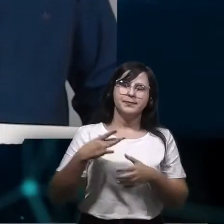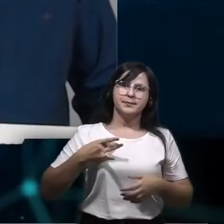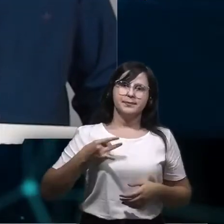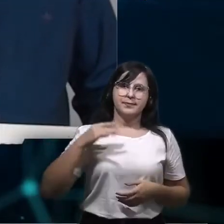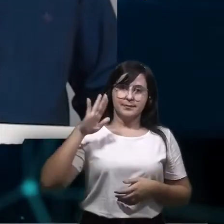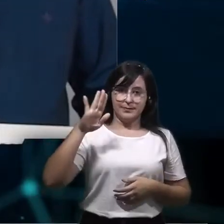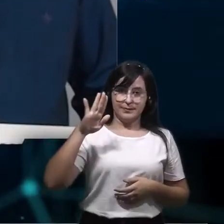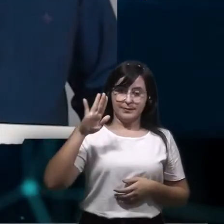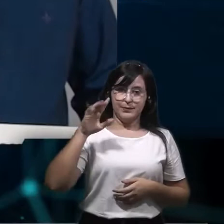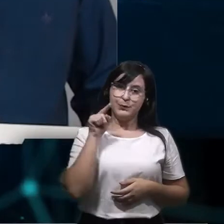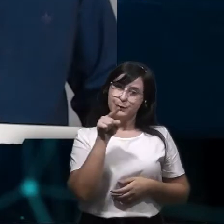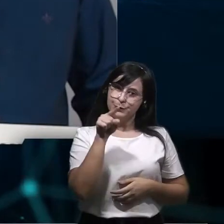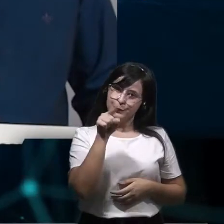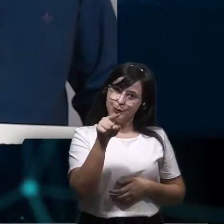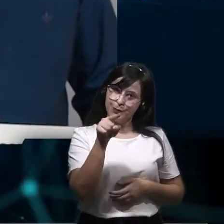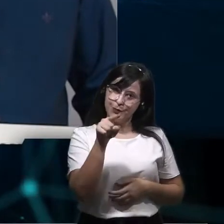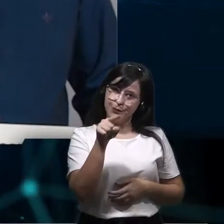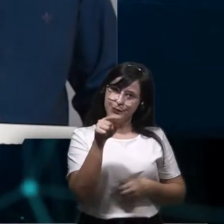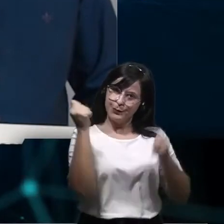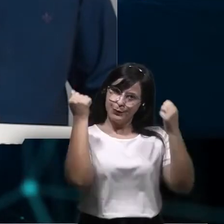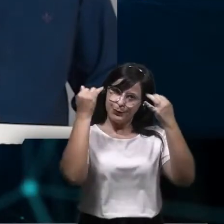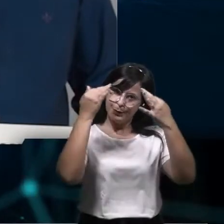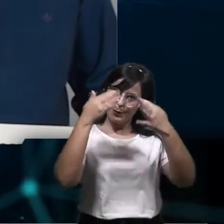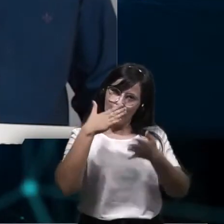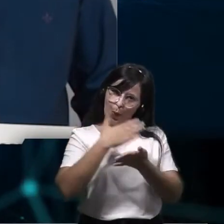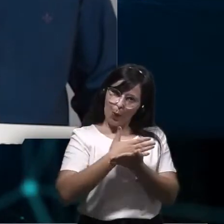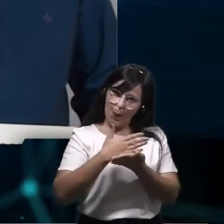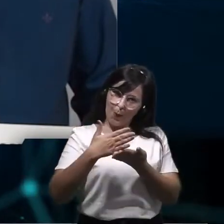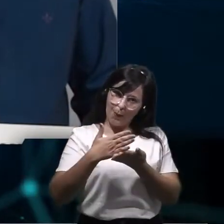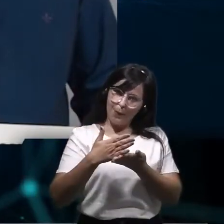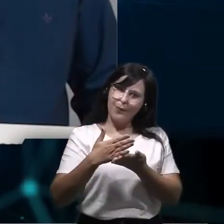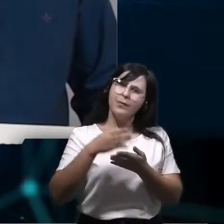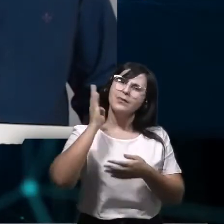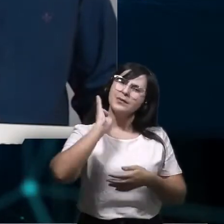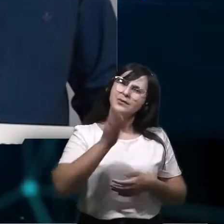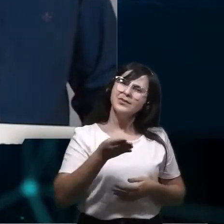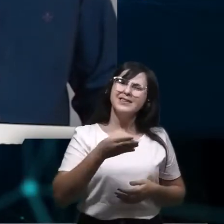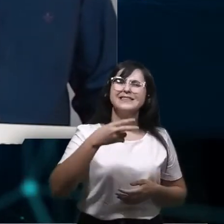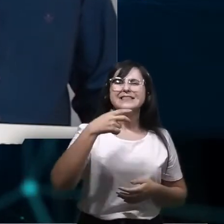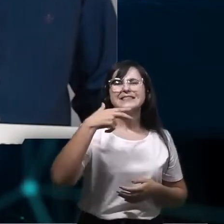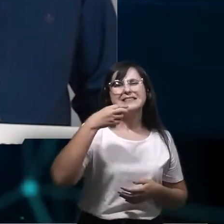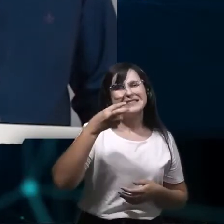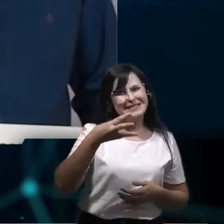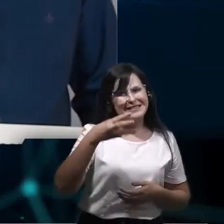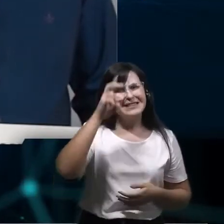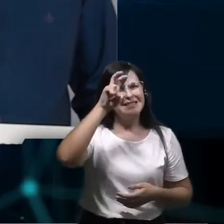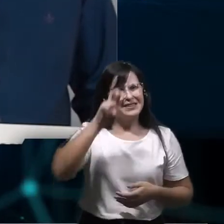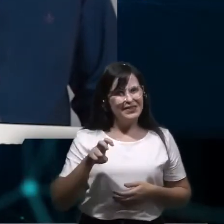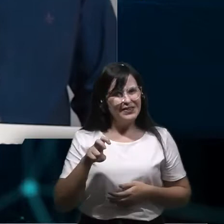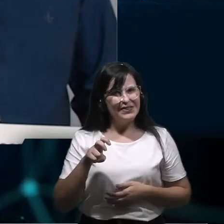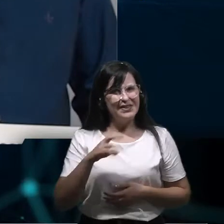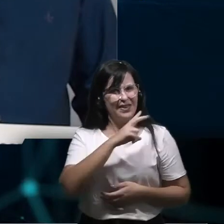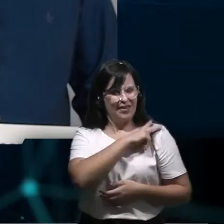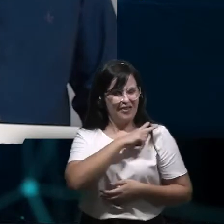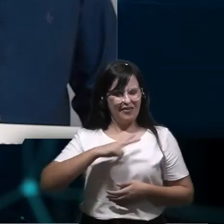Candidato, veja só, você falou na sua fala inicial que passou por 3 mandatos de vereadores e é